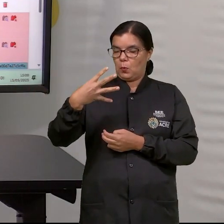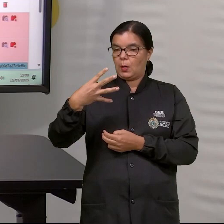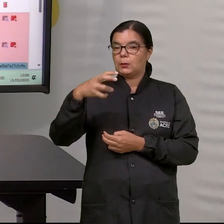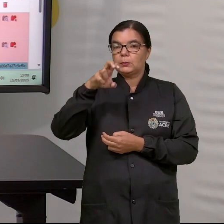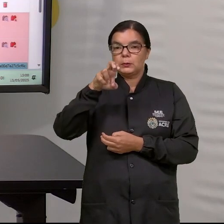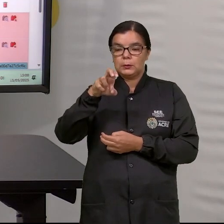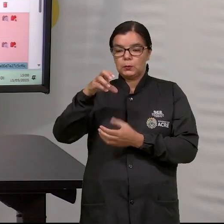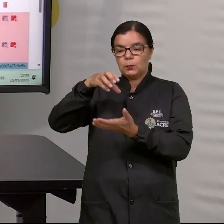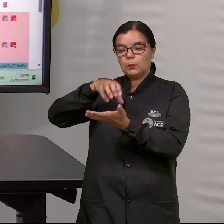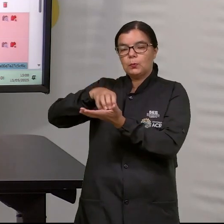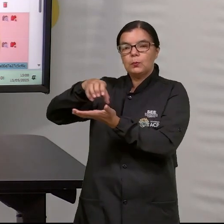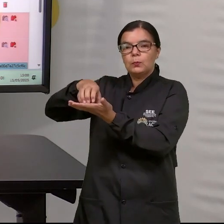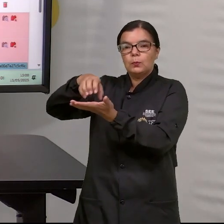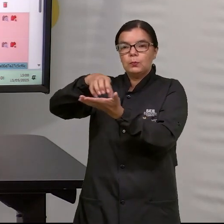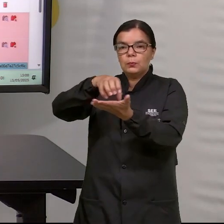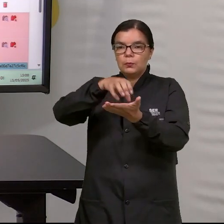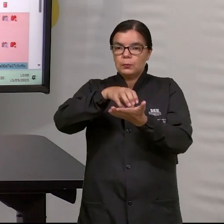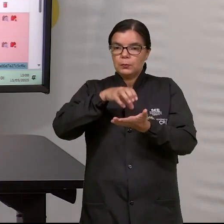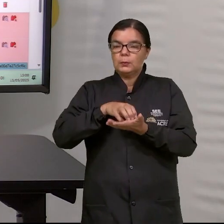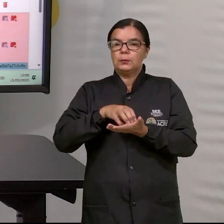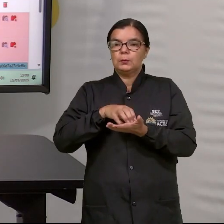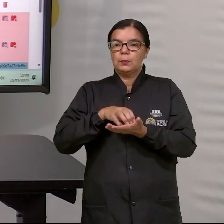órgão. E você precisa,